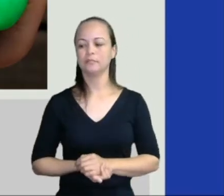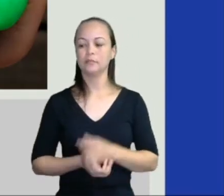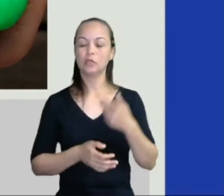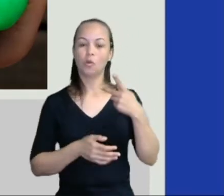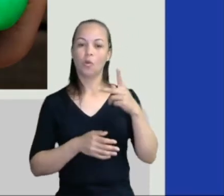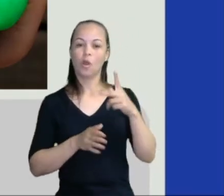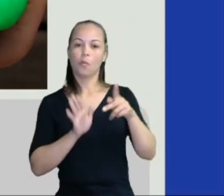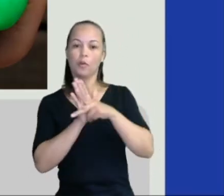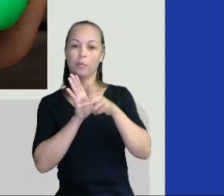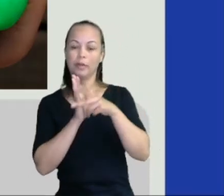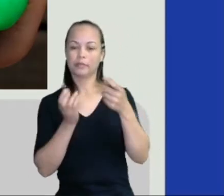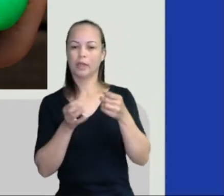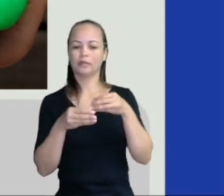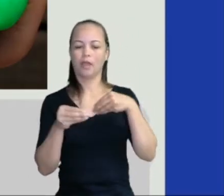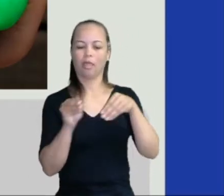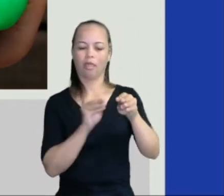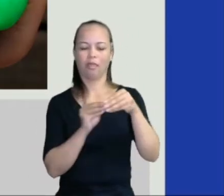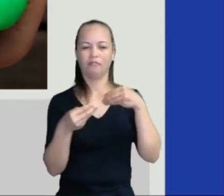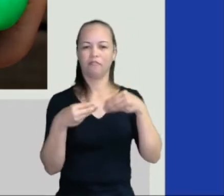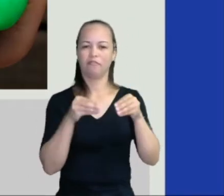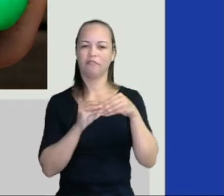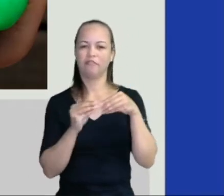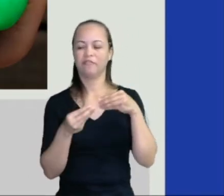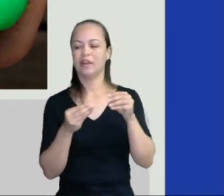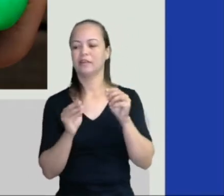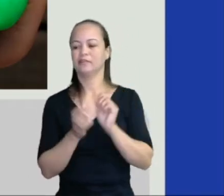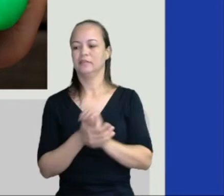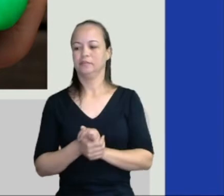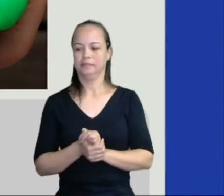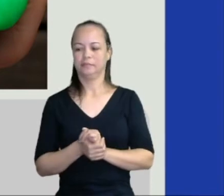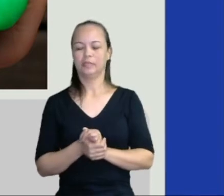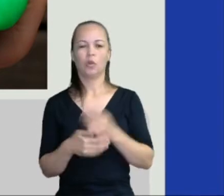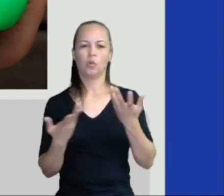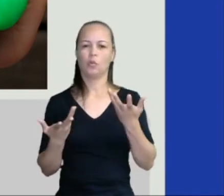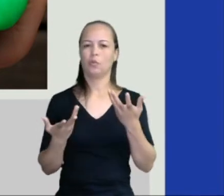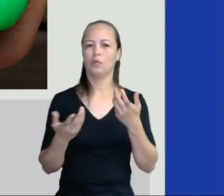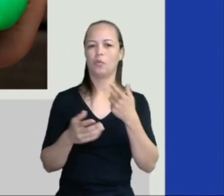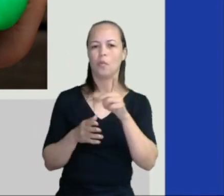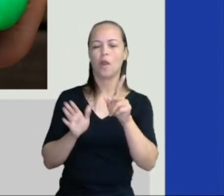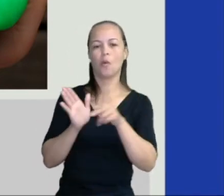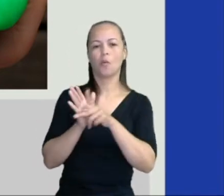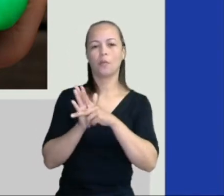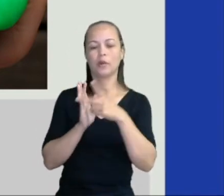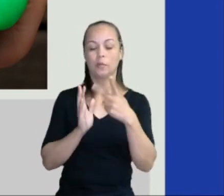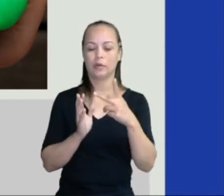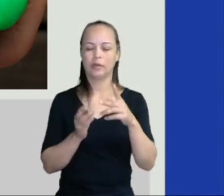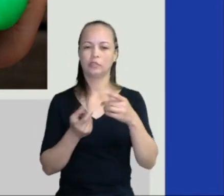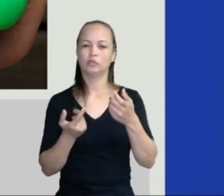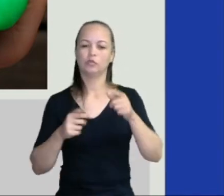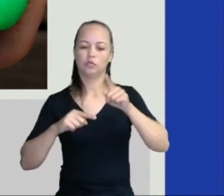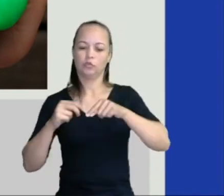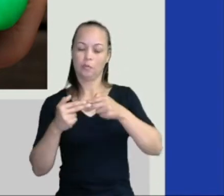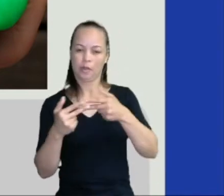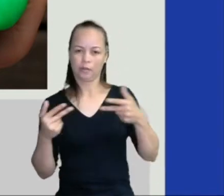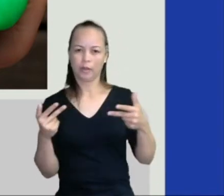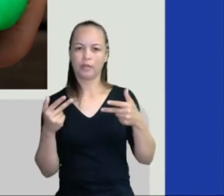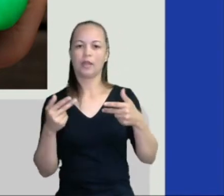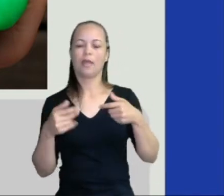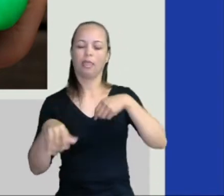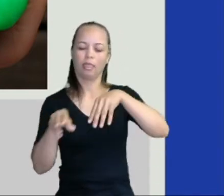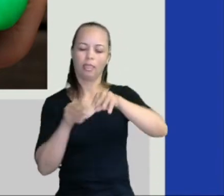dos animais é a flexibilidade. Dos animais, não. Uma outra propriedade dos materiais é